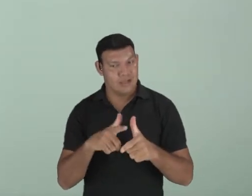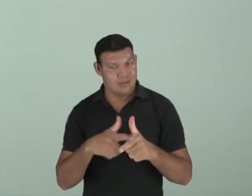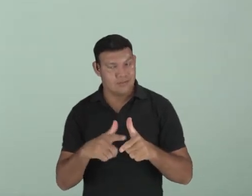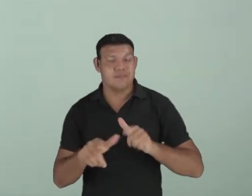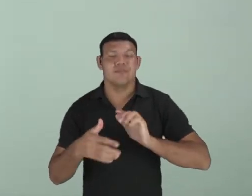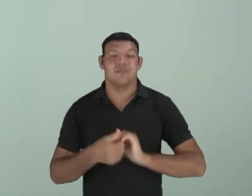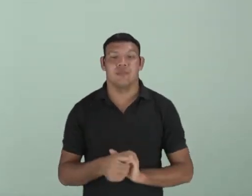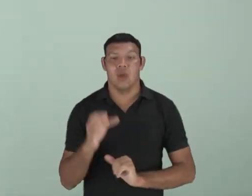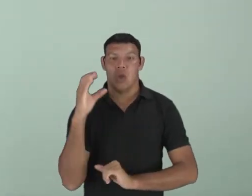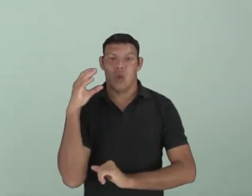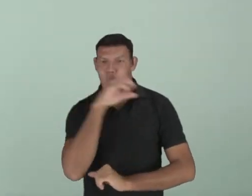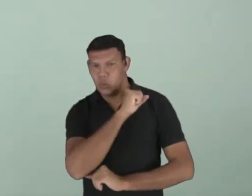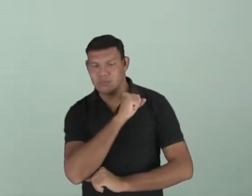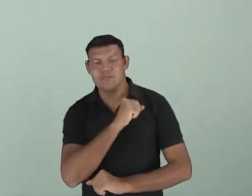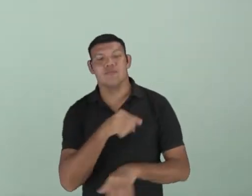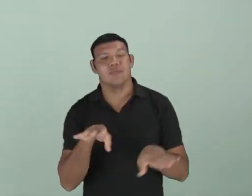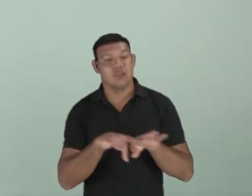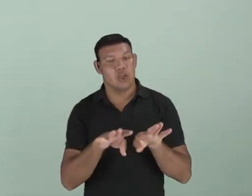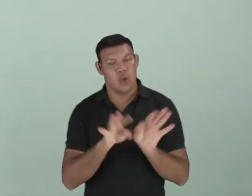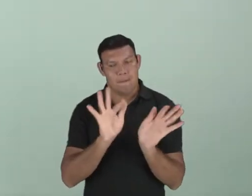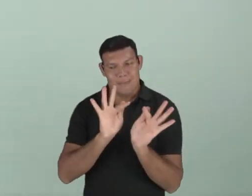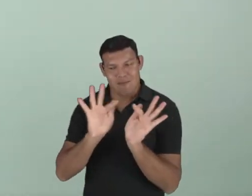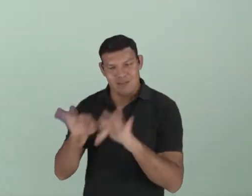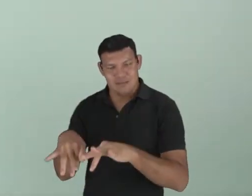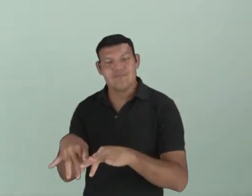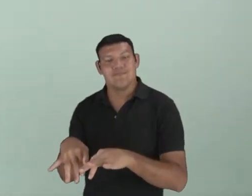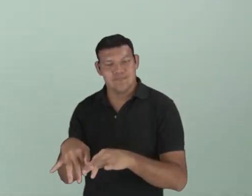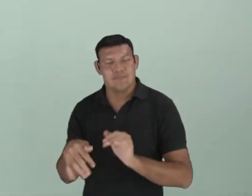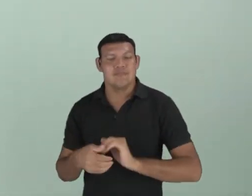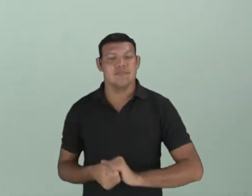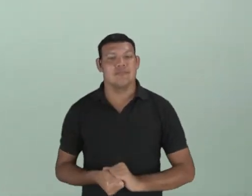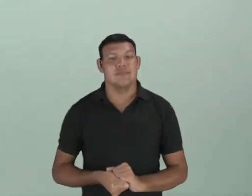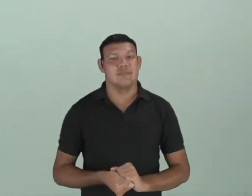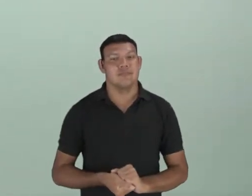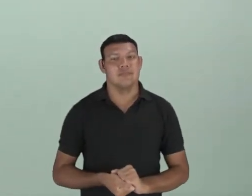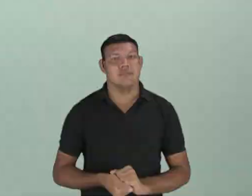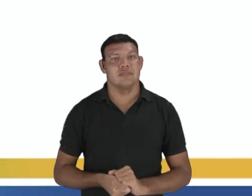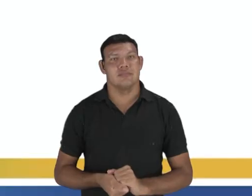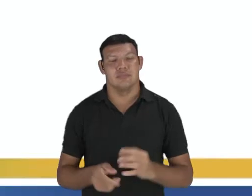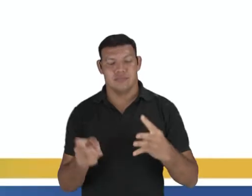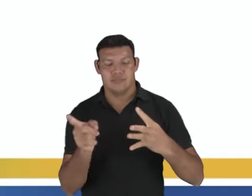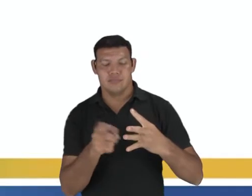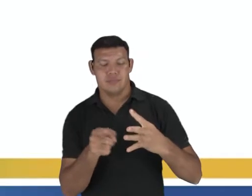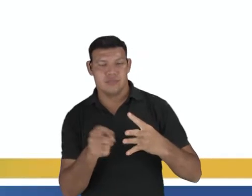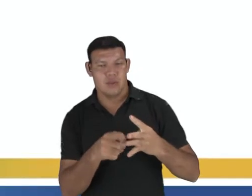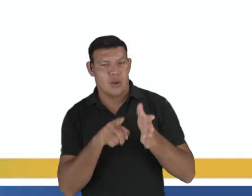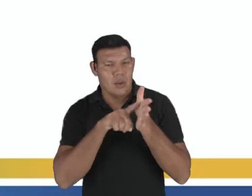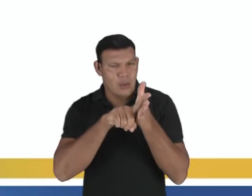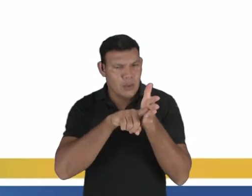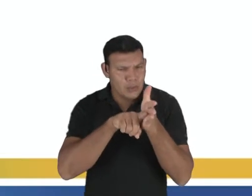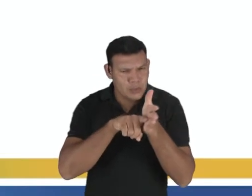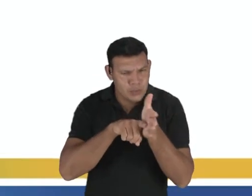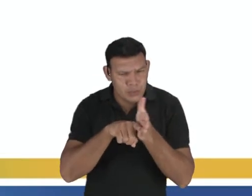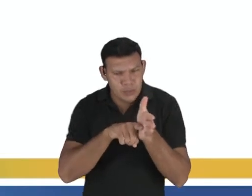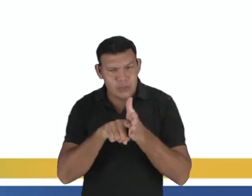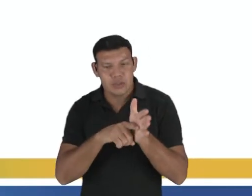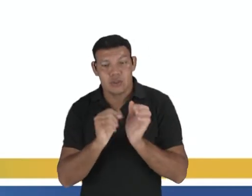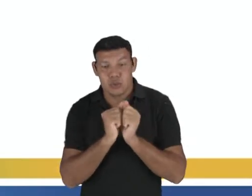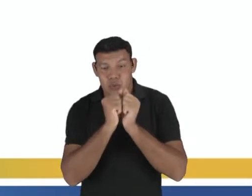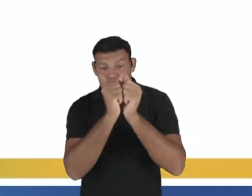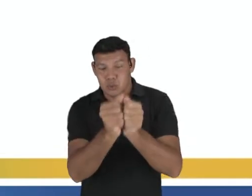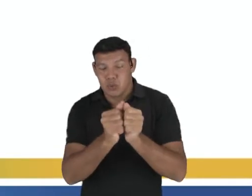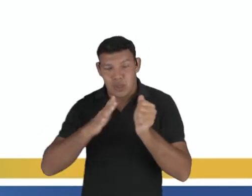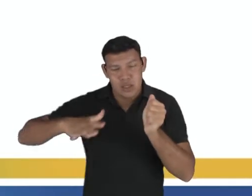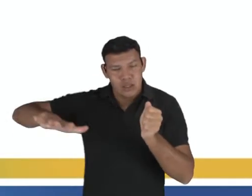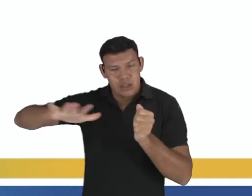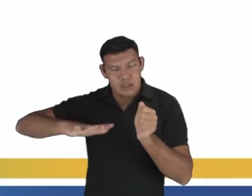mesmo colocar fim nessas situações de urgência. E aí realizar pesquisa conjunta em áreas